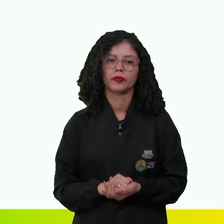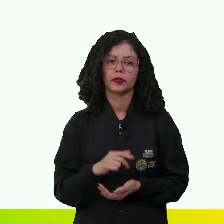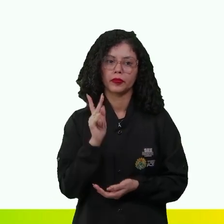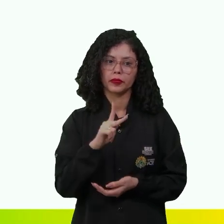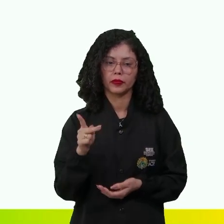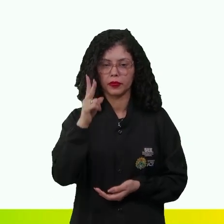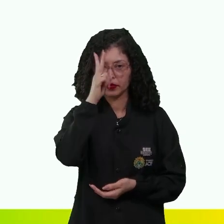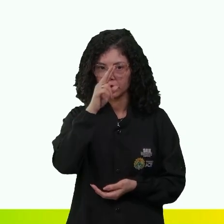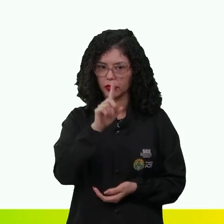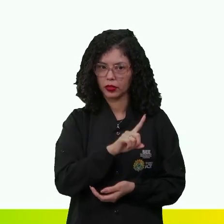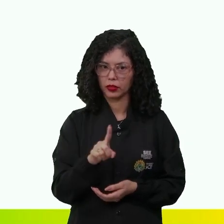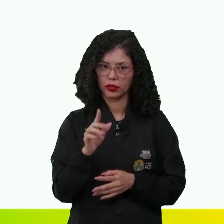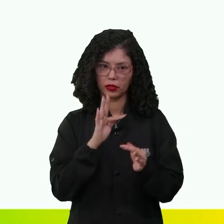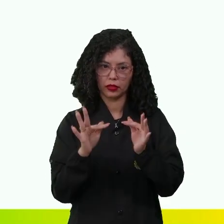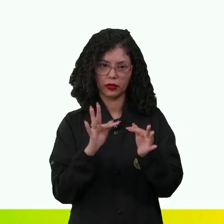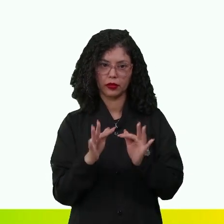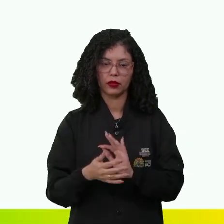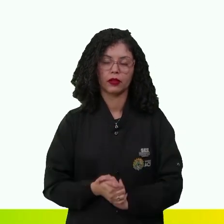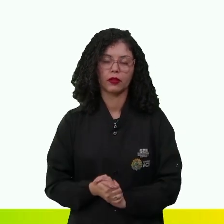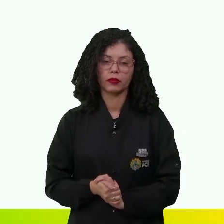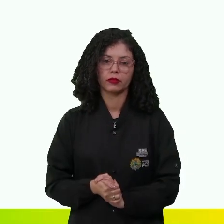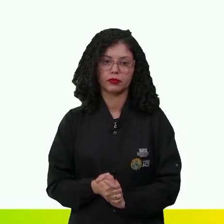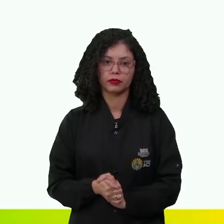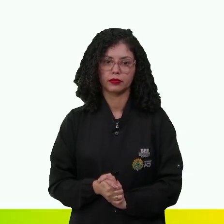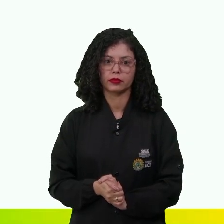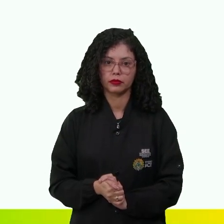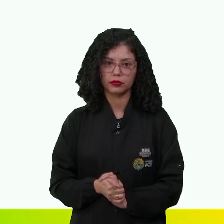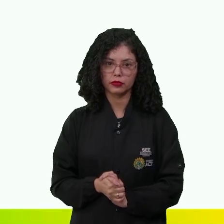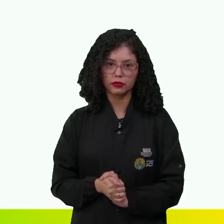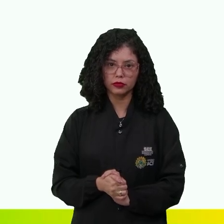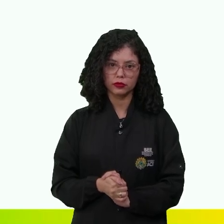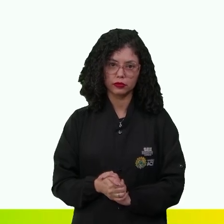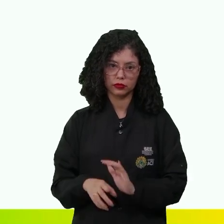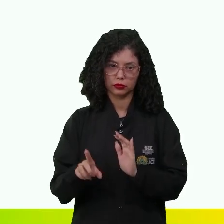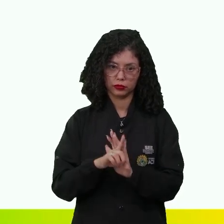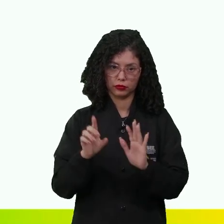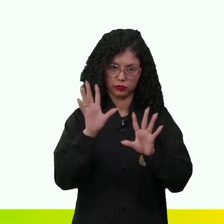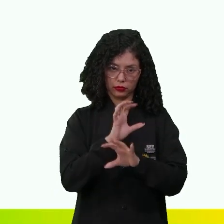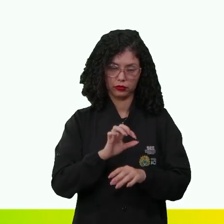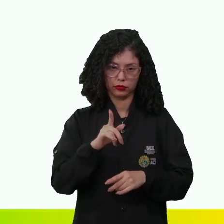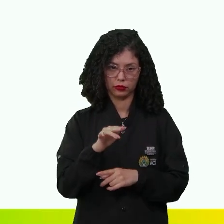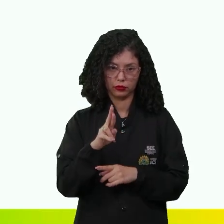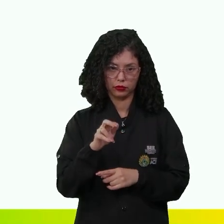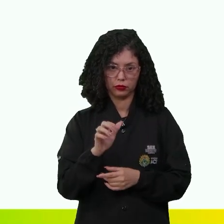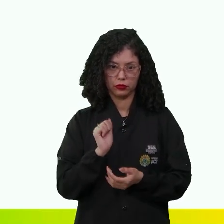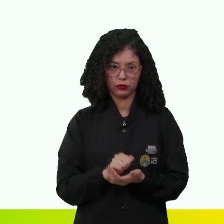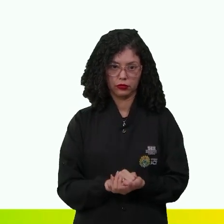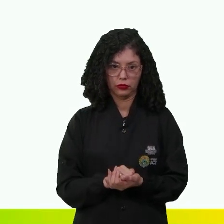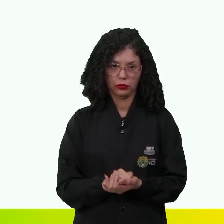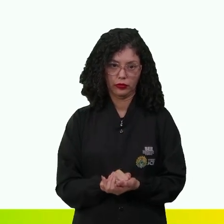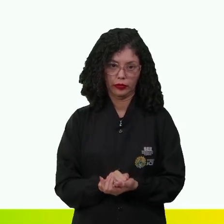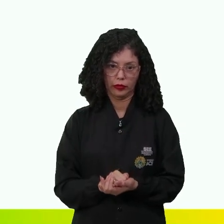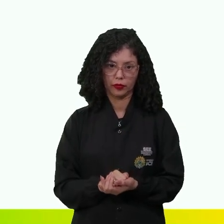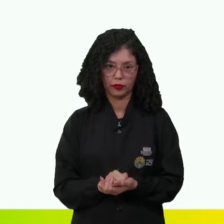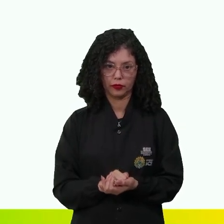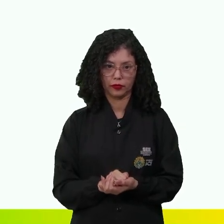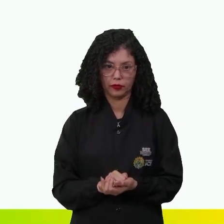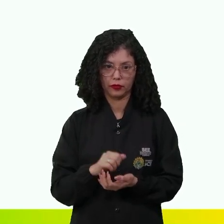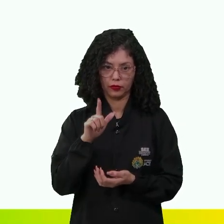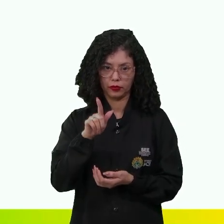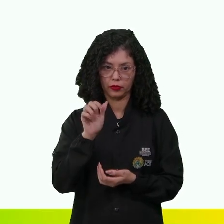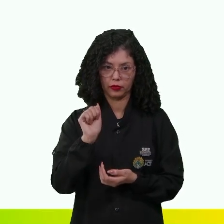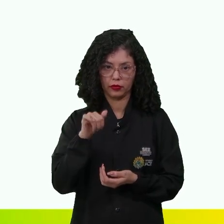Professor, não lembro disso em física não, professor. Isso aqui, pessoal, vai ser lei de Guy, tá? Lei de